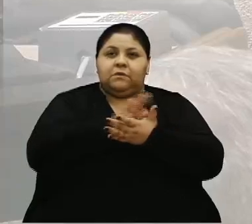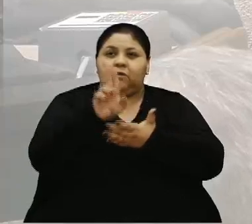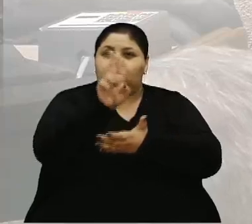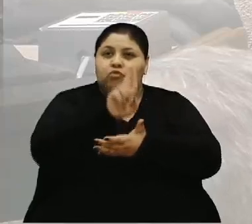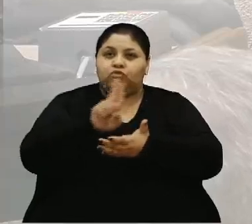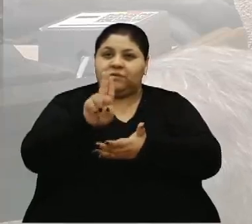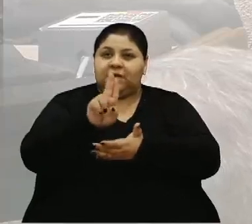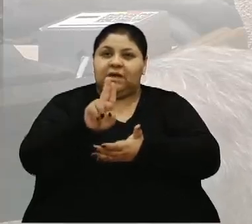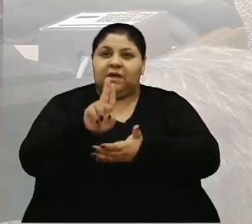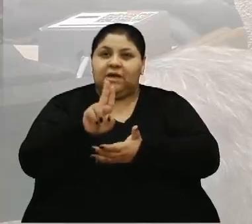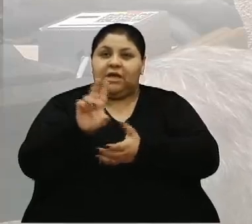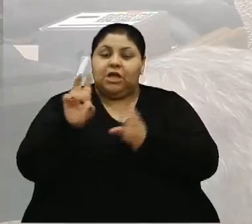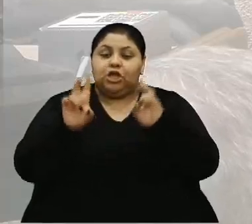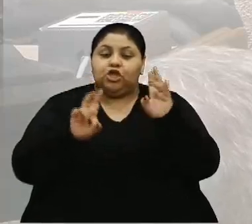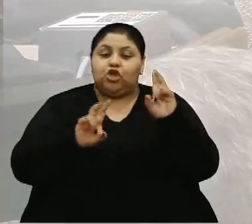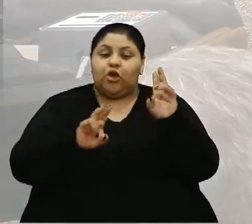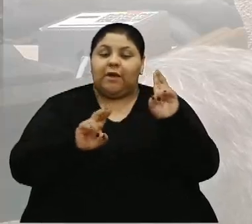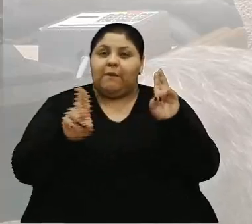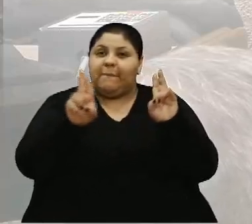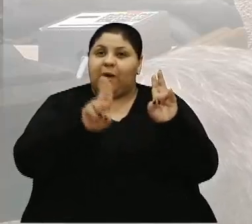pessoal.